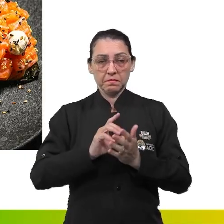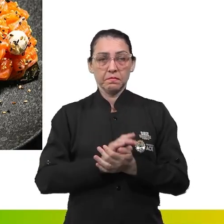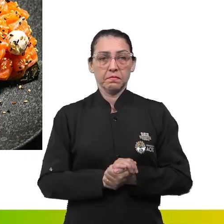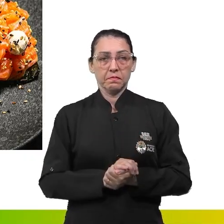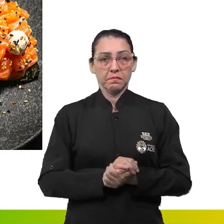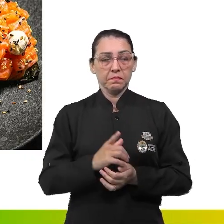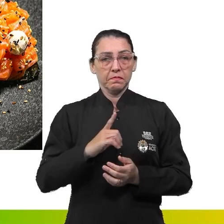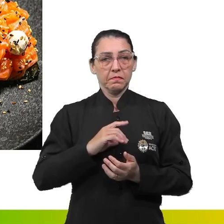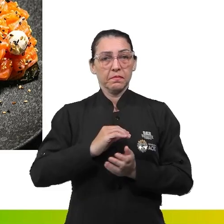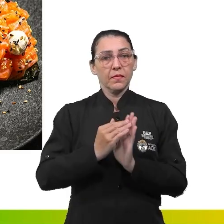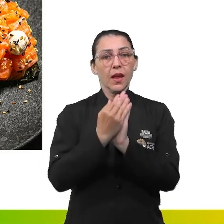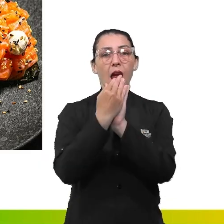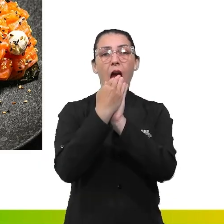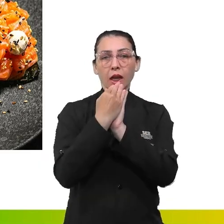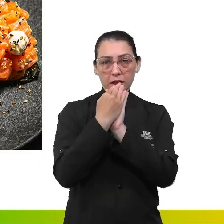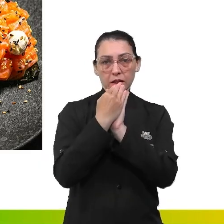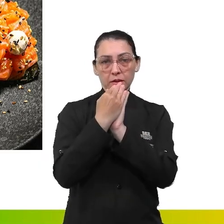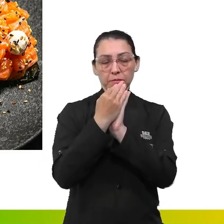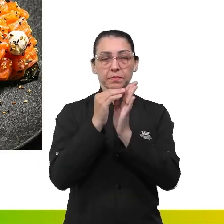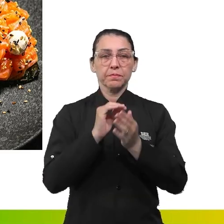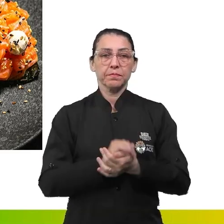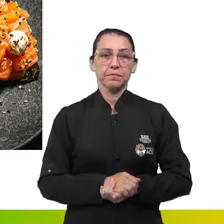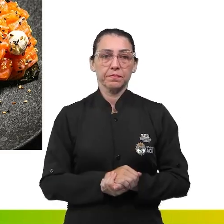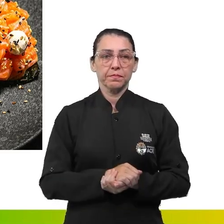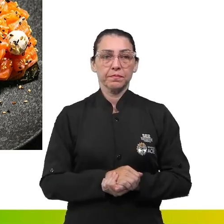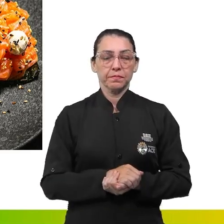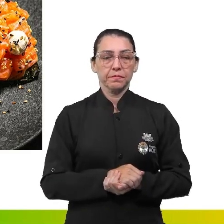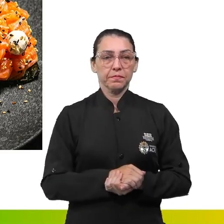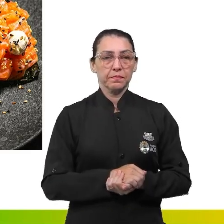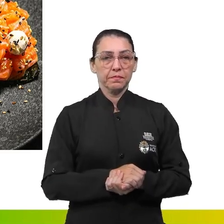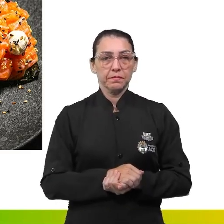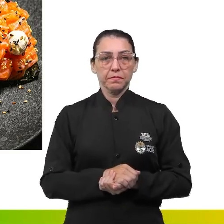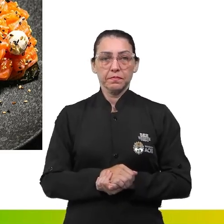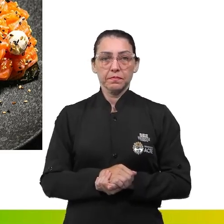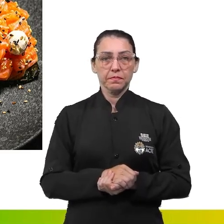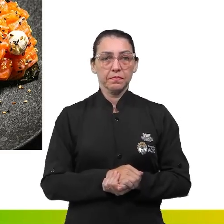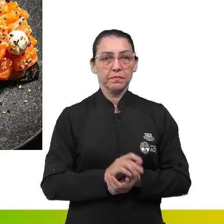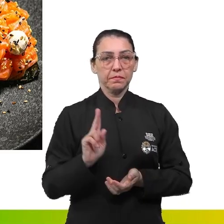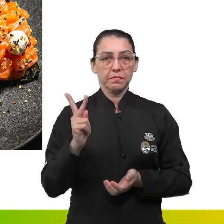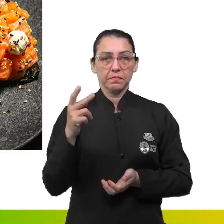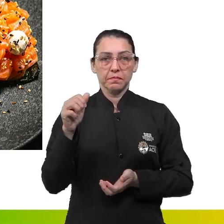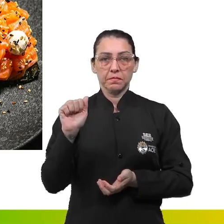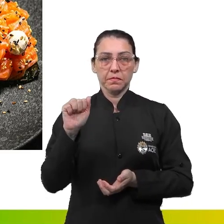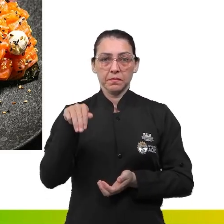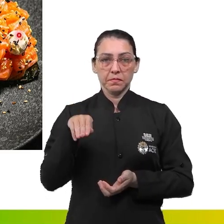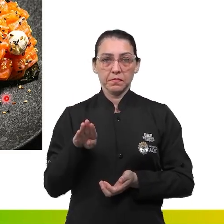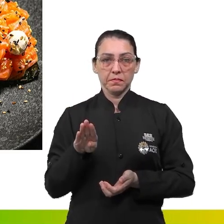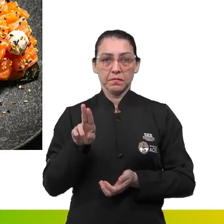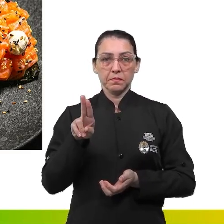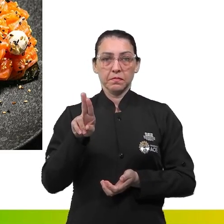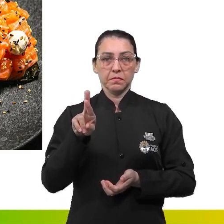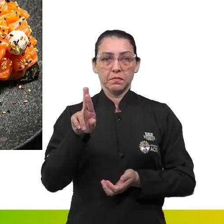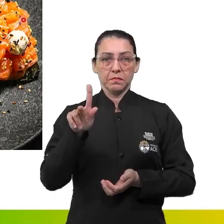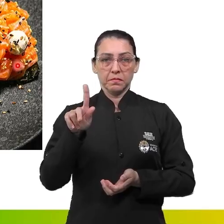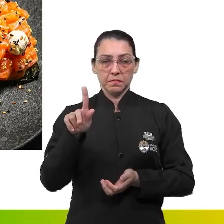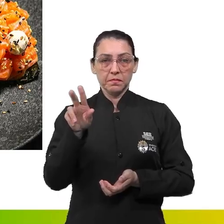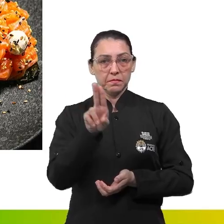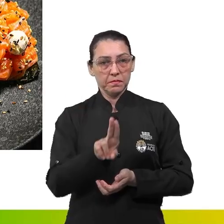vocês. Nós temos o hambúrguer, né, que as pessoas falam, o hambúrguer. E também